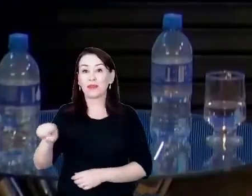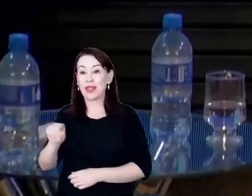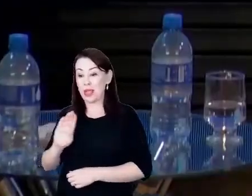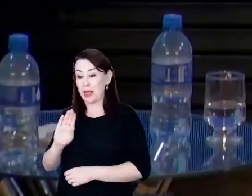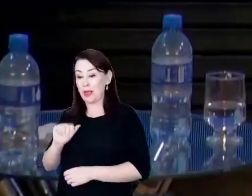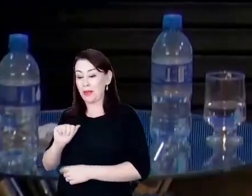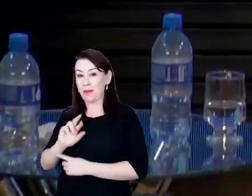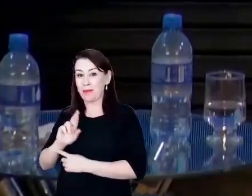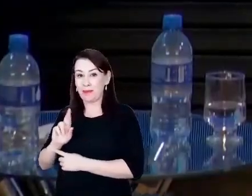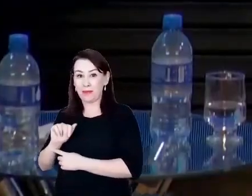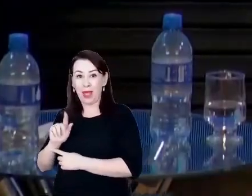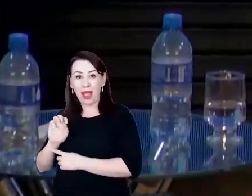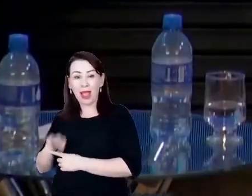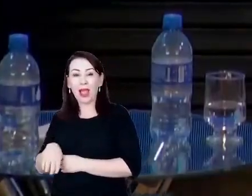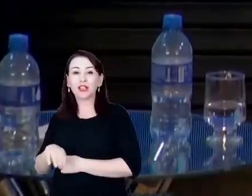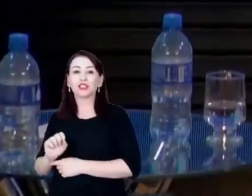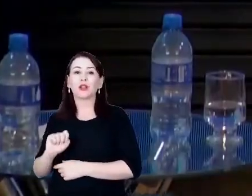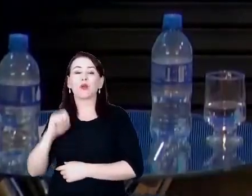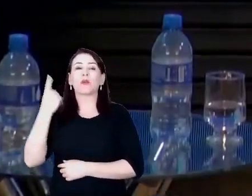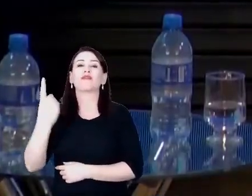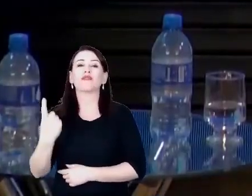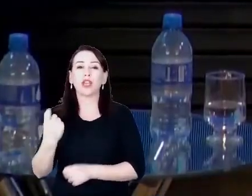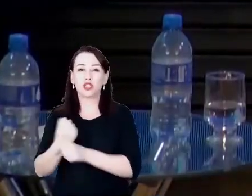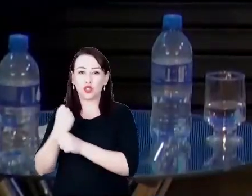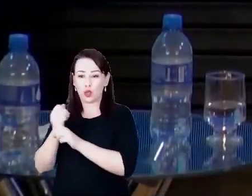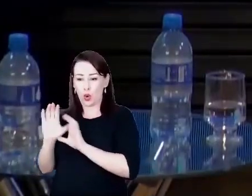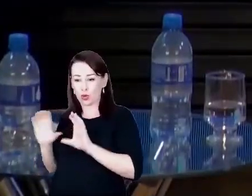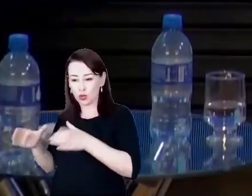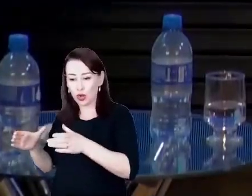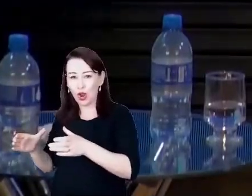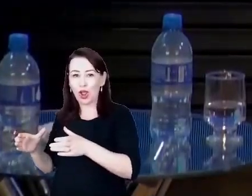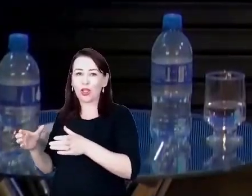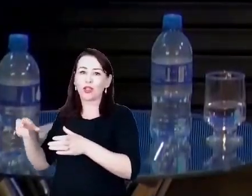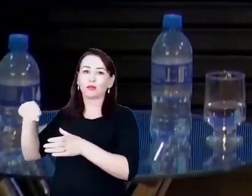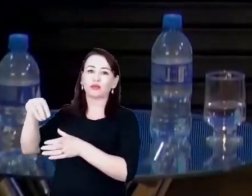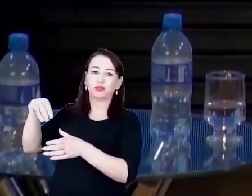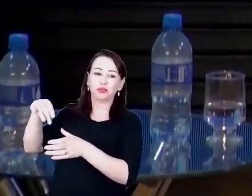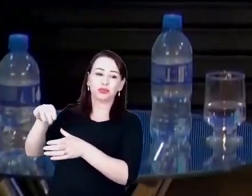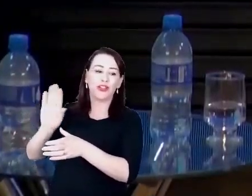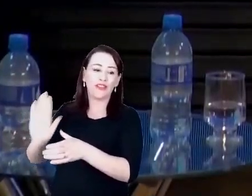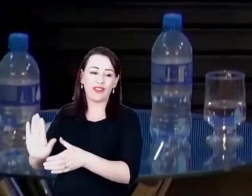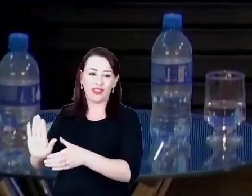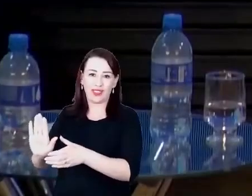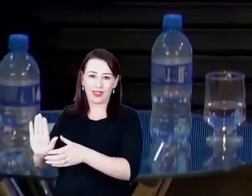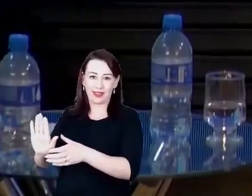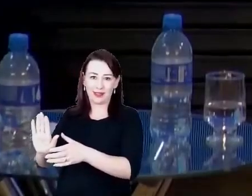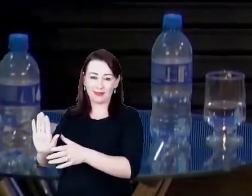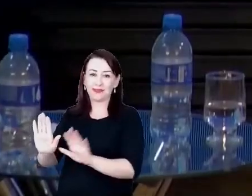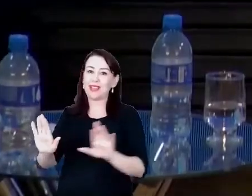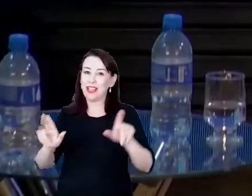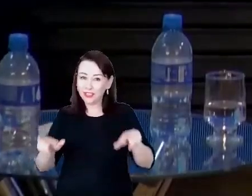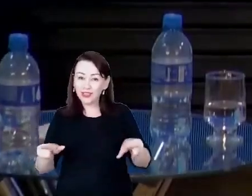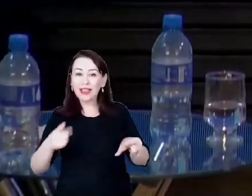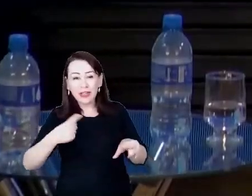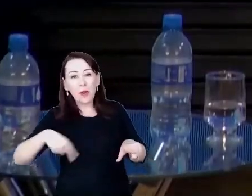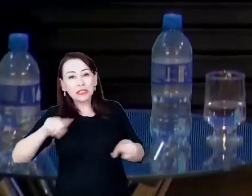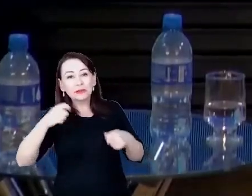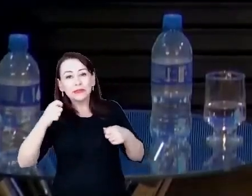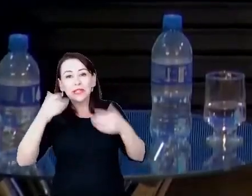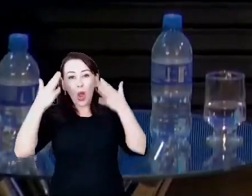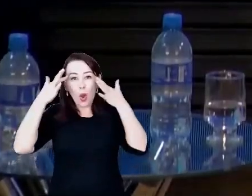de construção e momentos de operação. Então, isso é algo que tem sido construído e que hoje a gente vê na